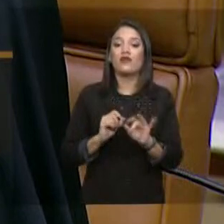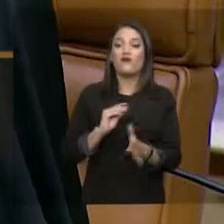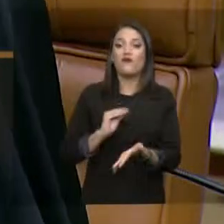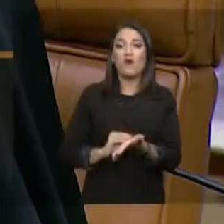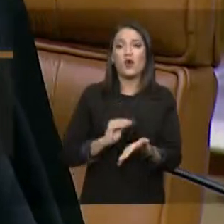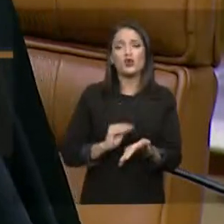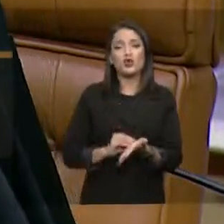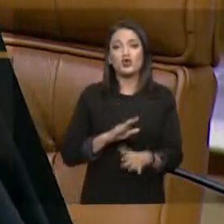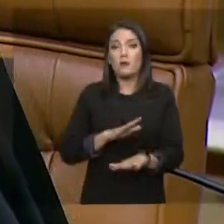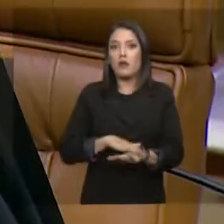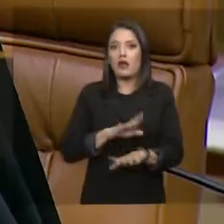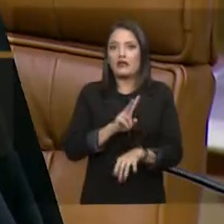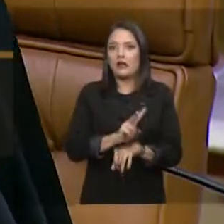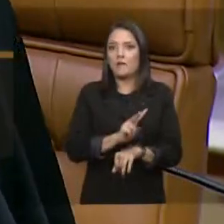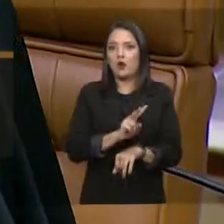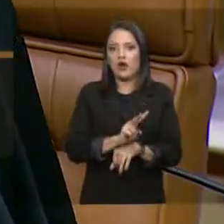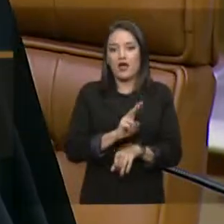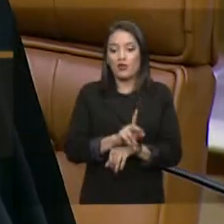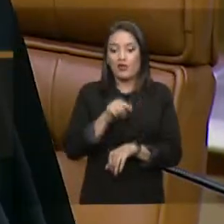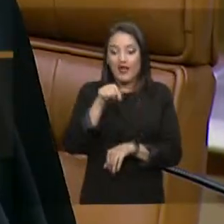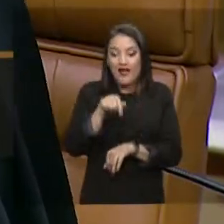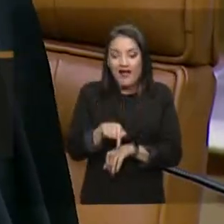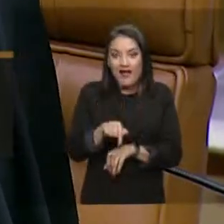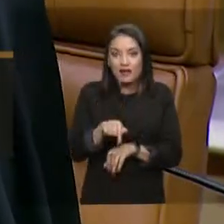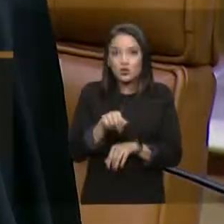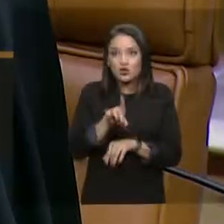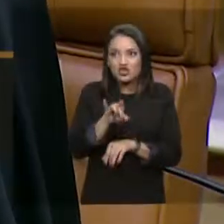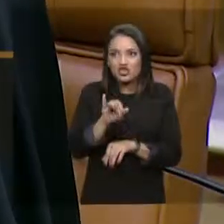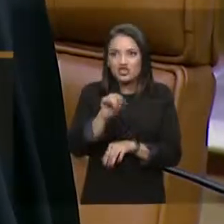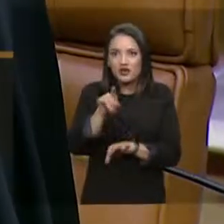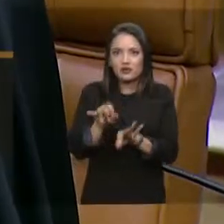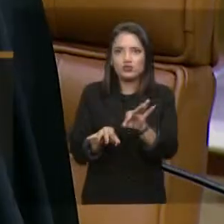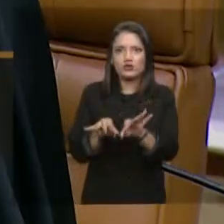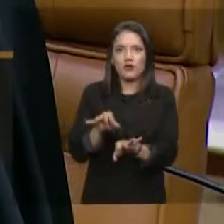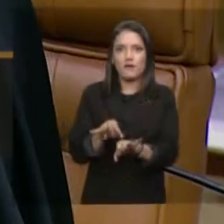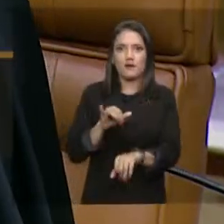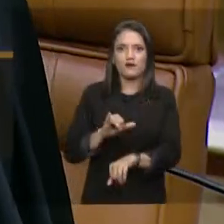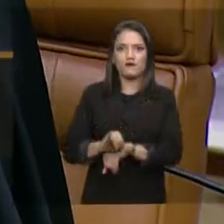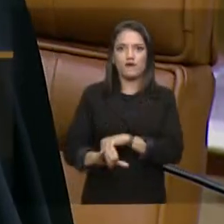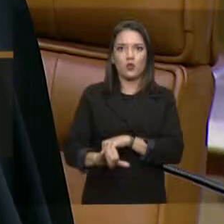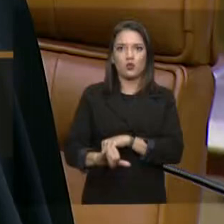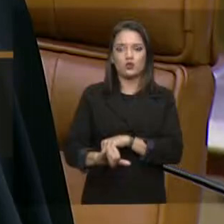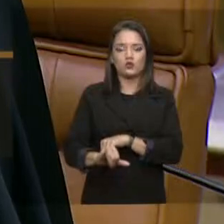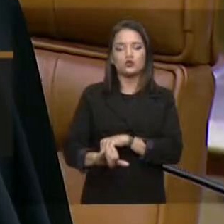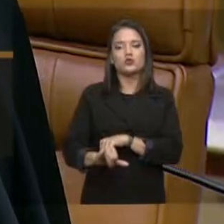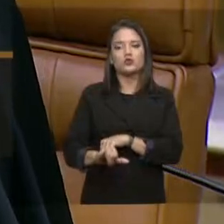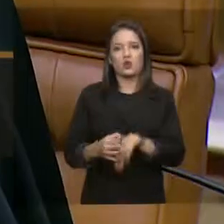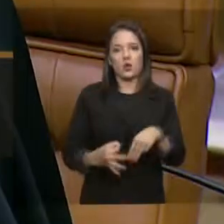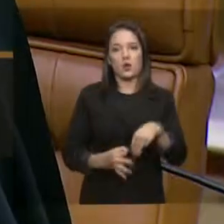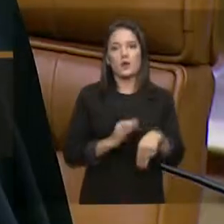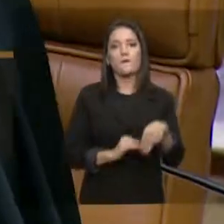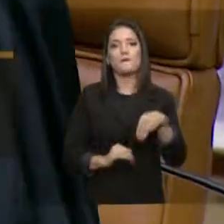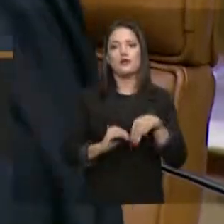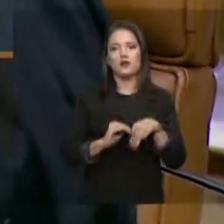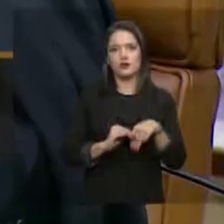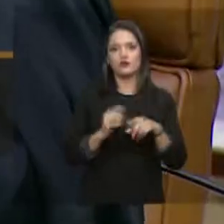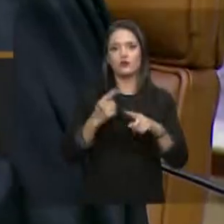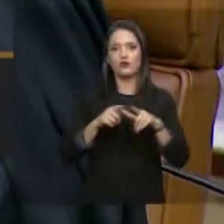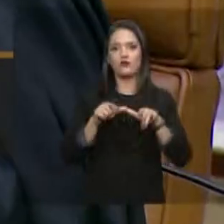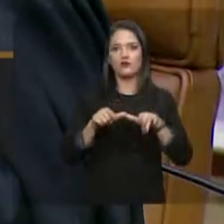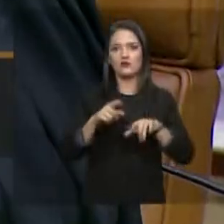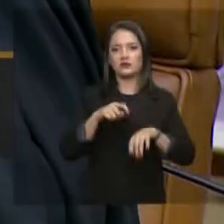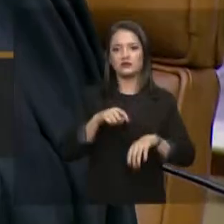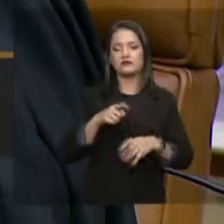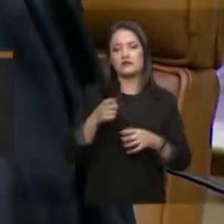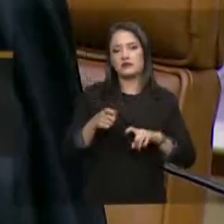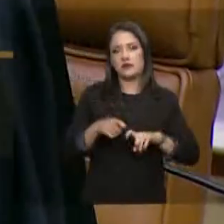momentaneamente naquela sessão, naquela semana da sessão virtual, por licença médica, o ministro Celso de Mello, que